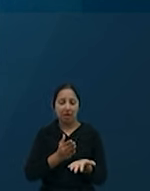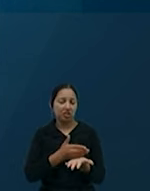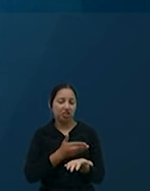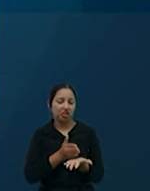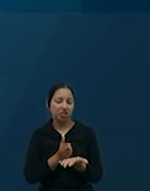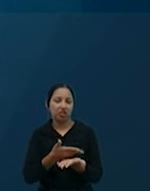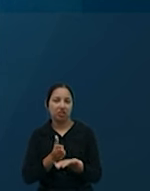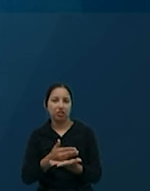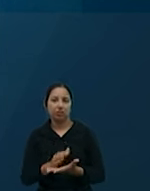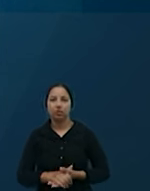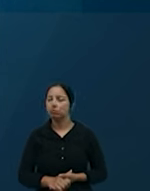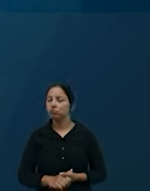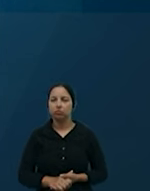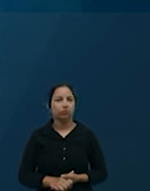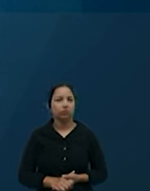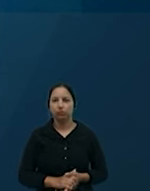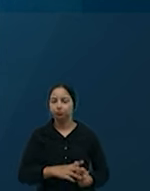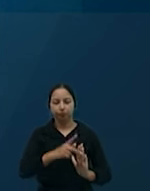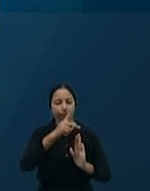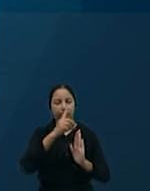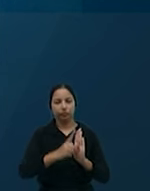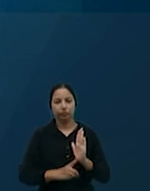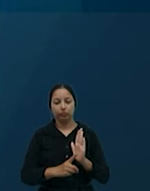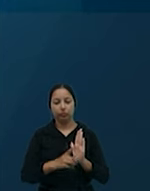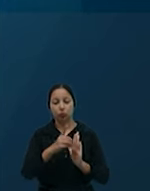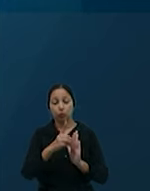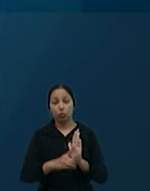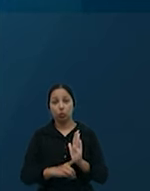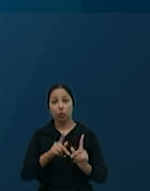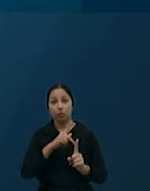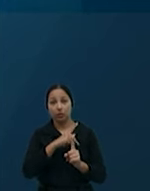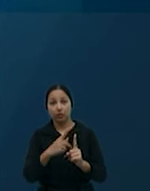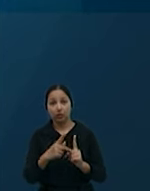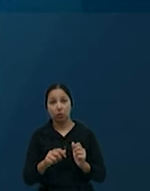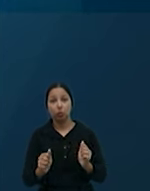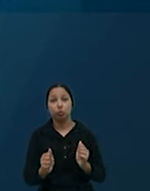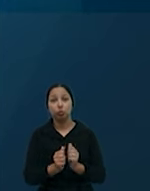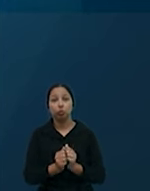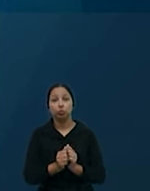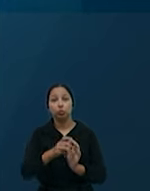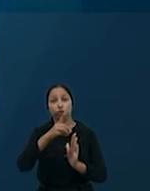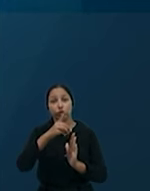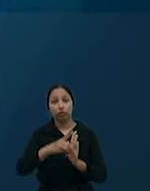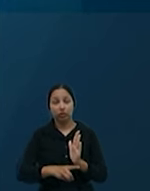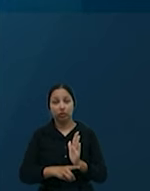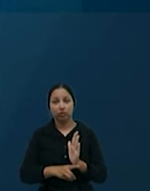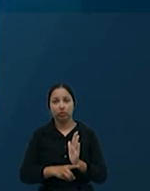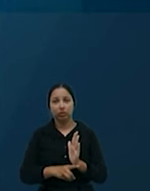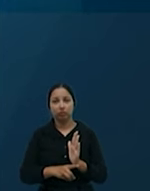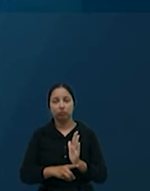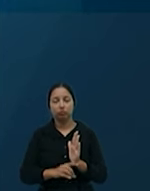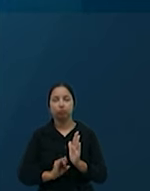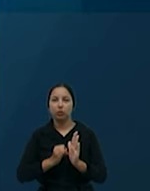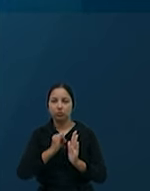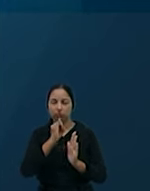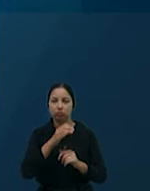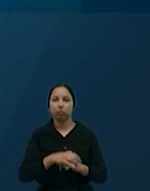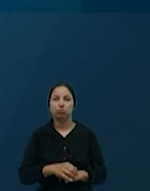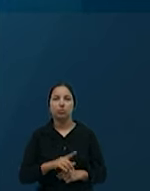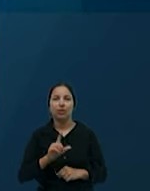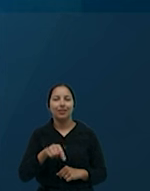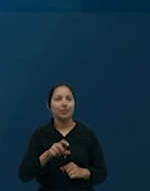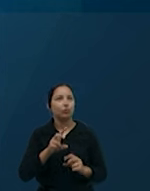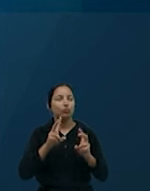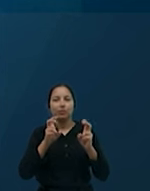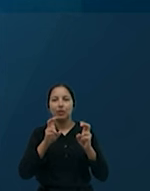direito previdenciário, junto com o direito tributário, são uma das matérias mais complexas do direito brasileiro.